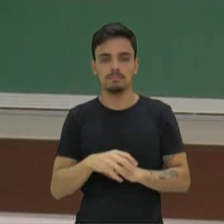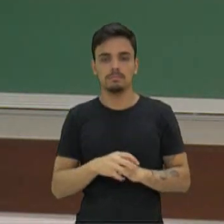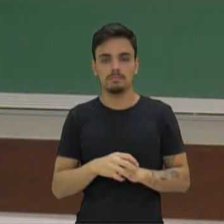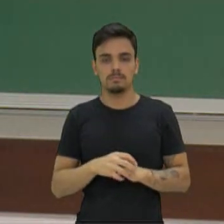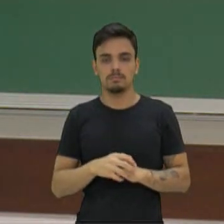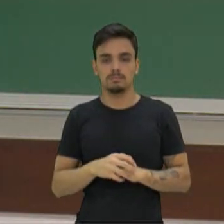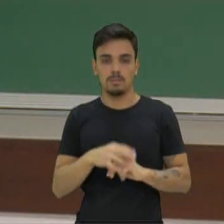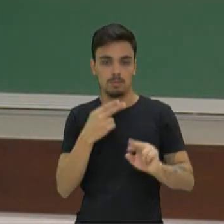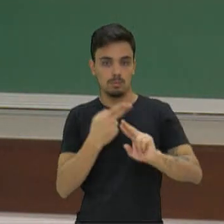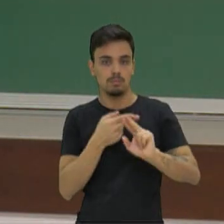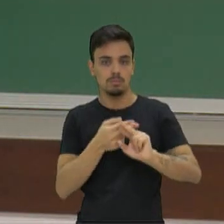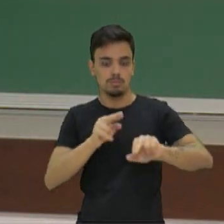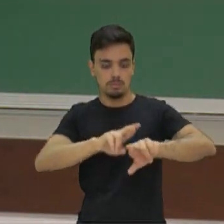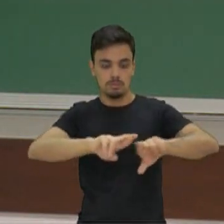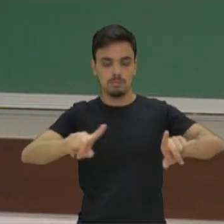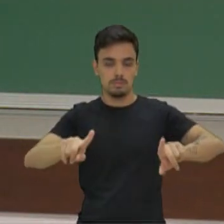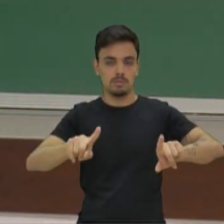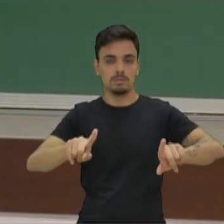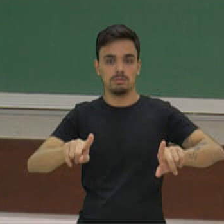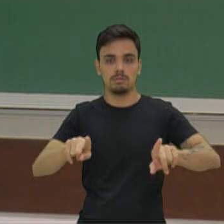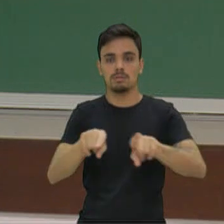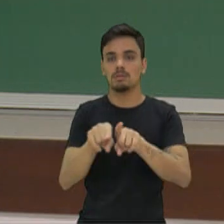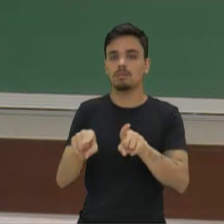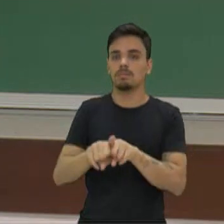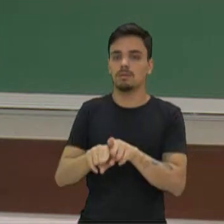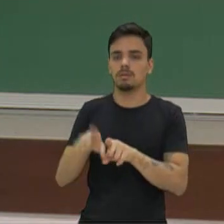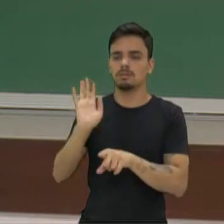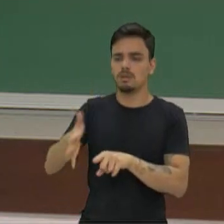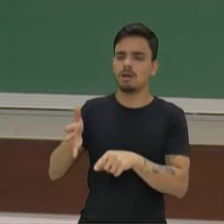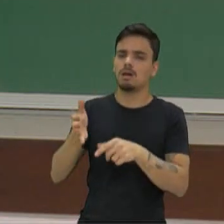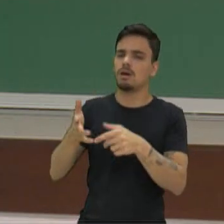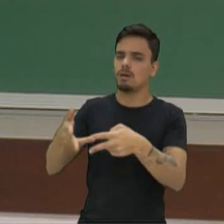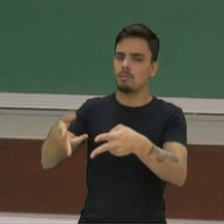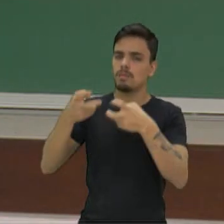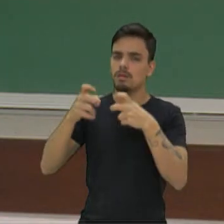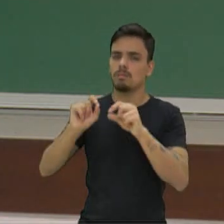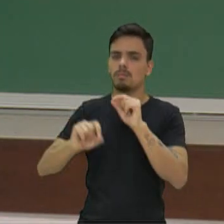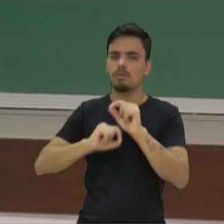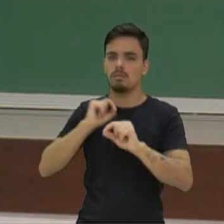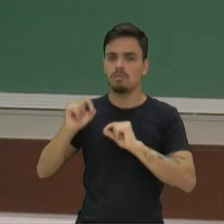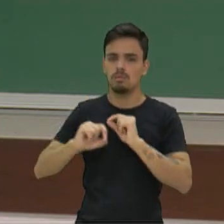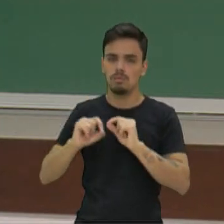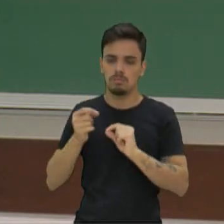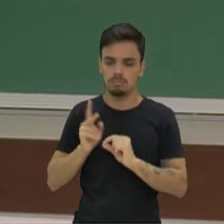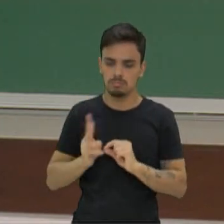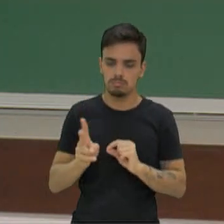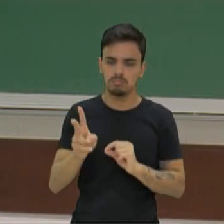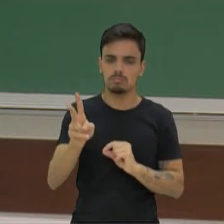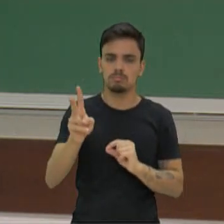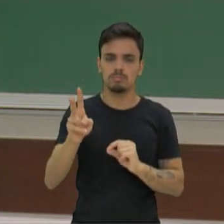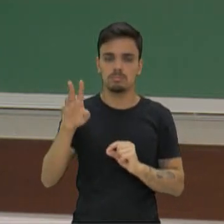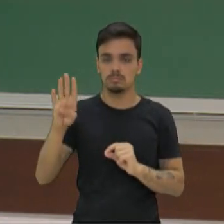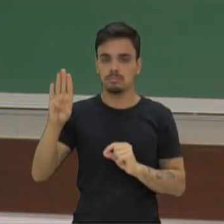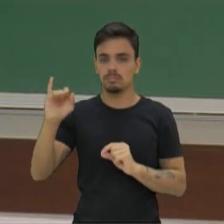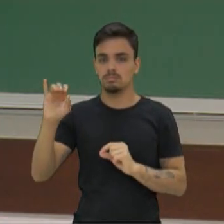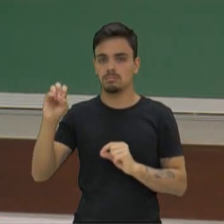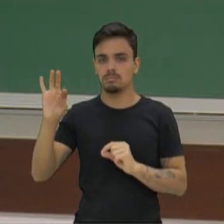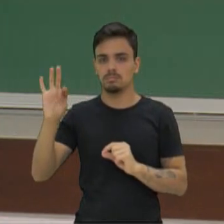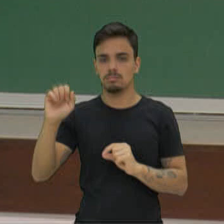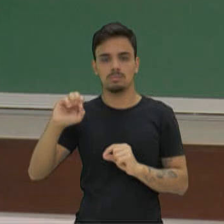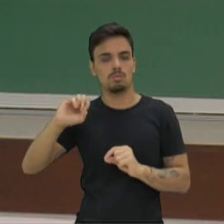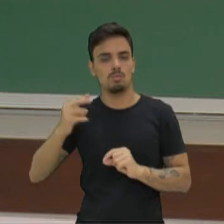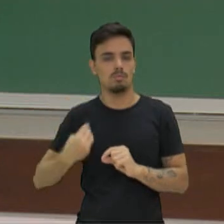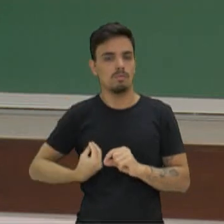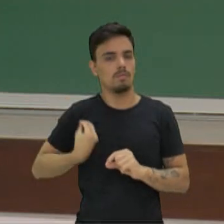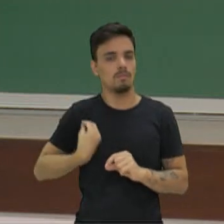um uso diferenciado e assim já se percebeu que você mantém a biota, a vida,